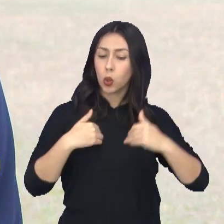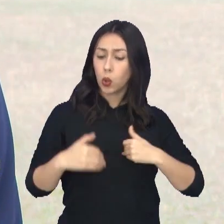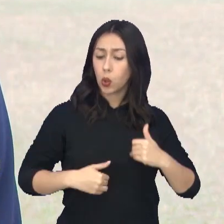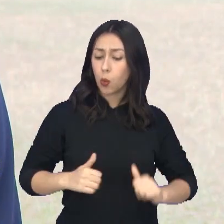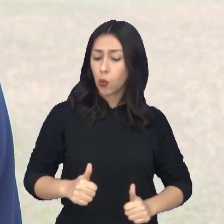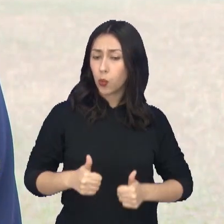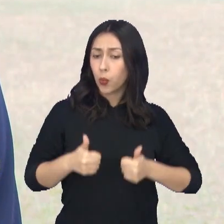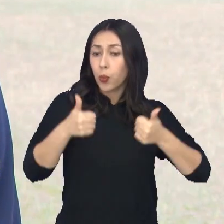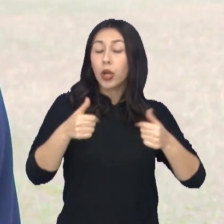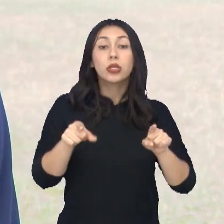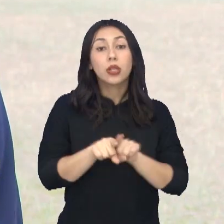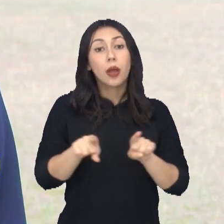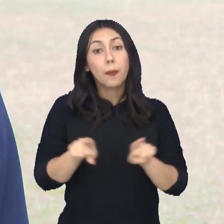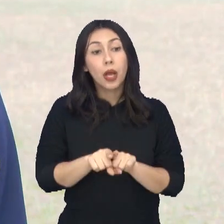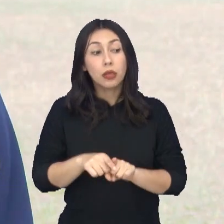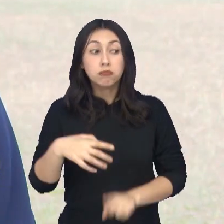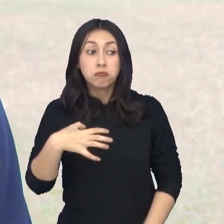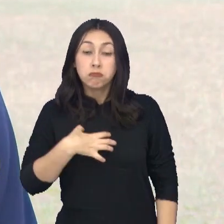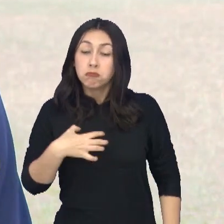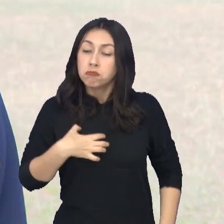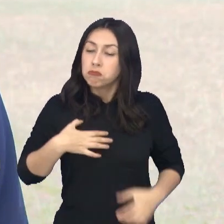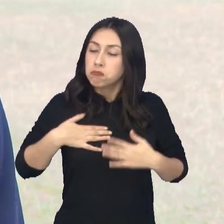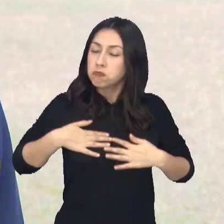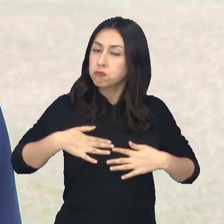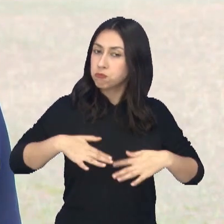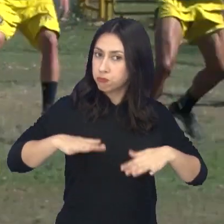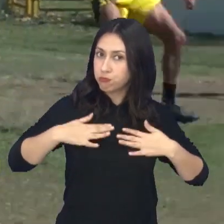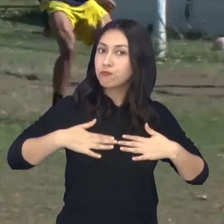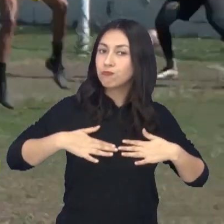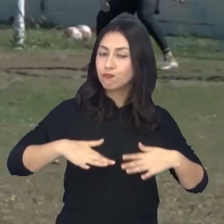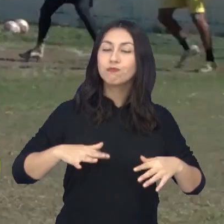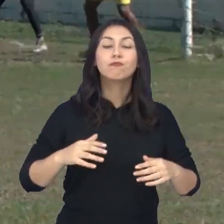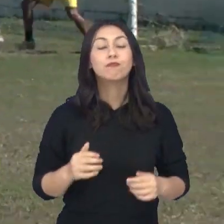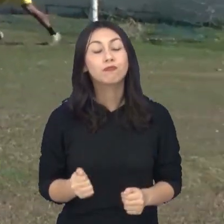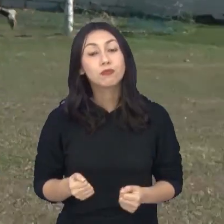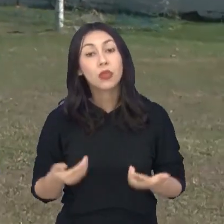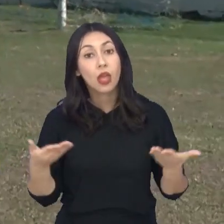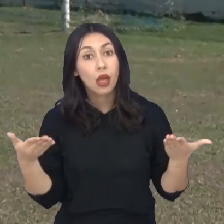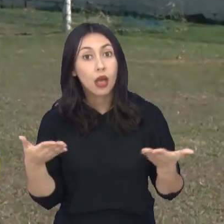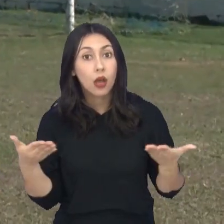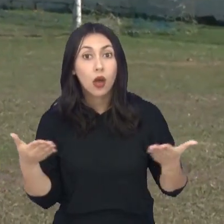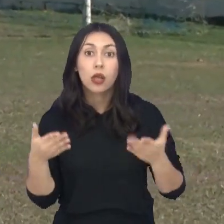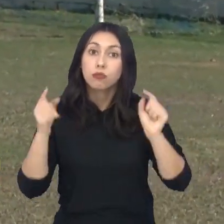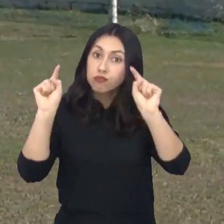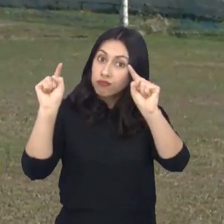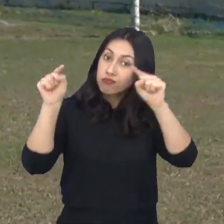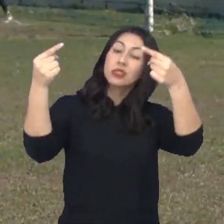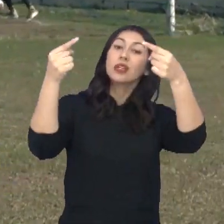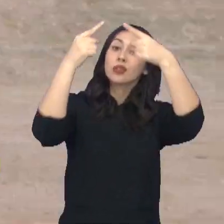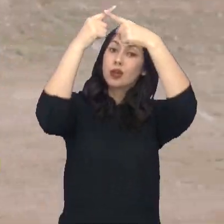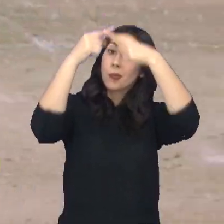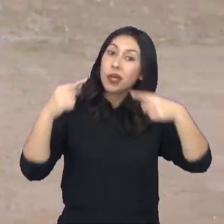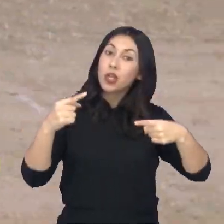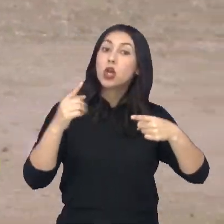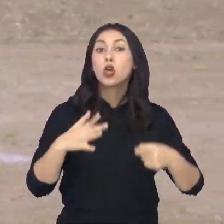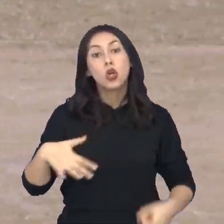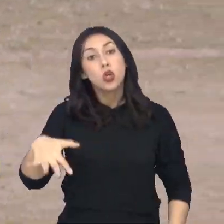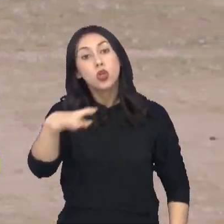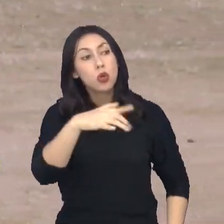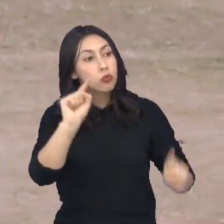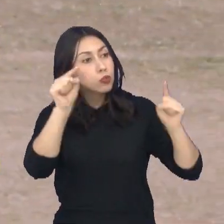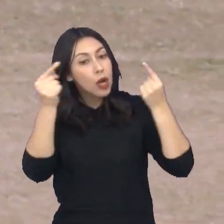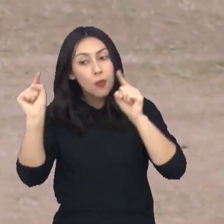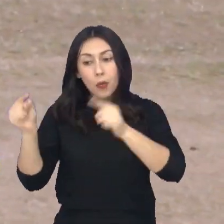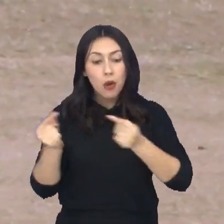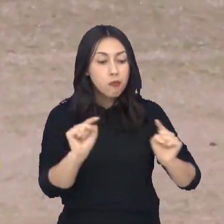no descanso emocional da partida, que cansa bastante. E neste momento do campeonato, todos os times já se enfrentaram